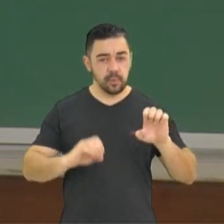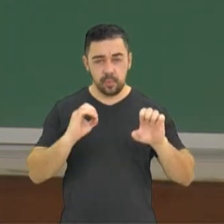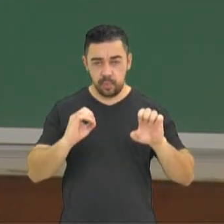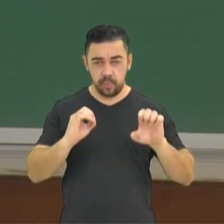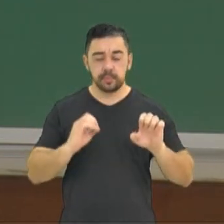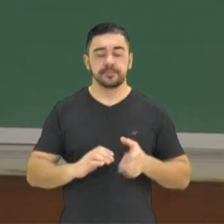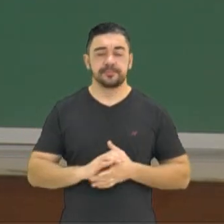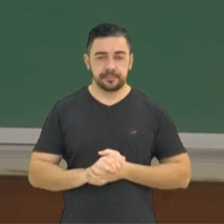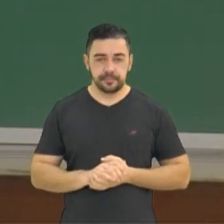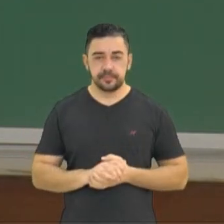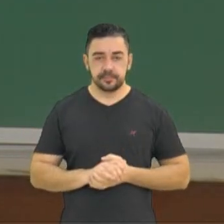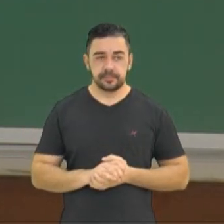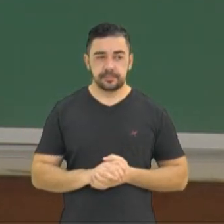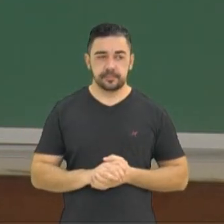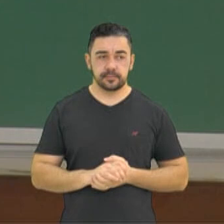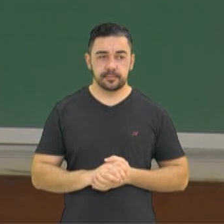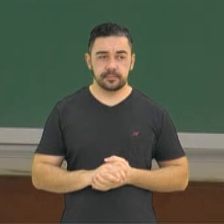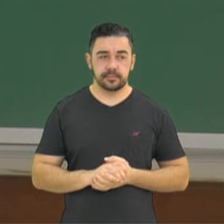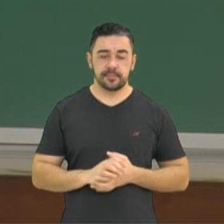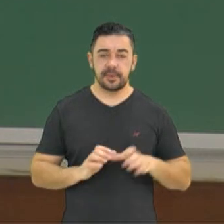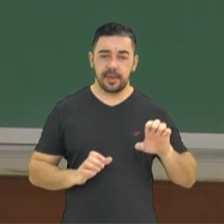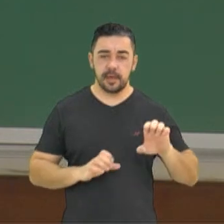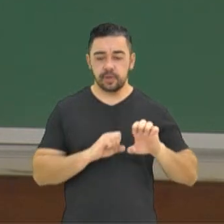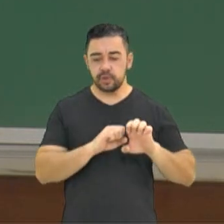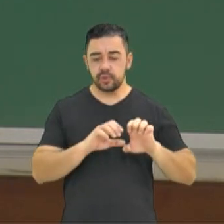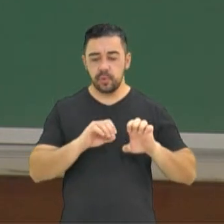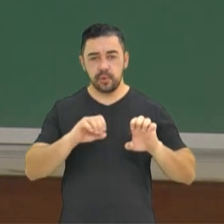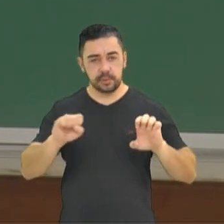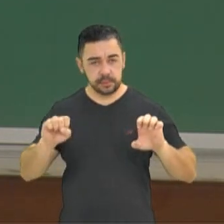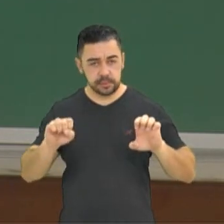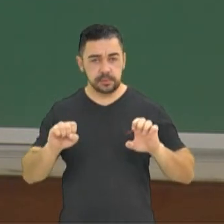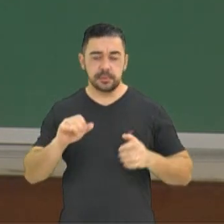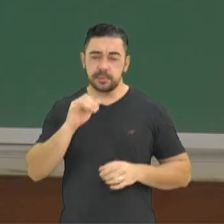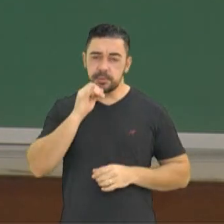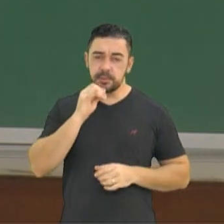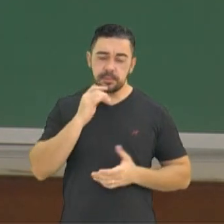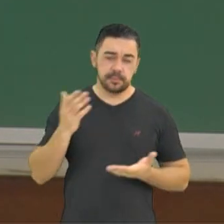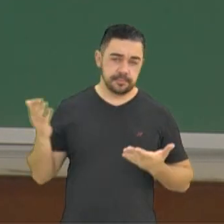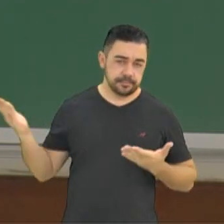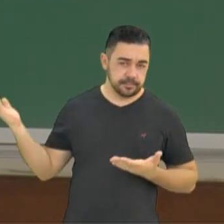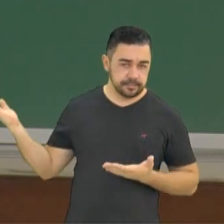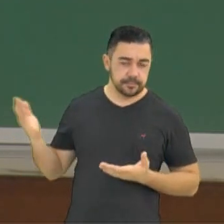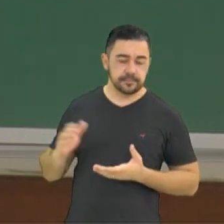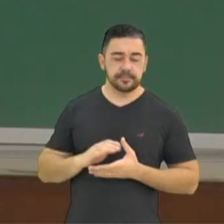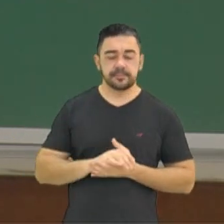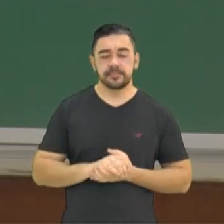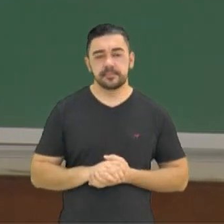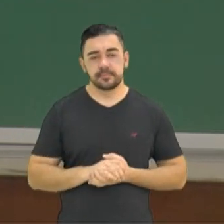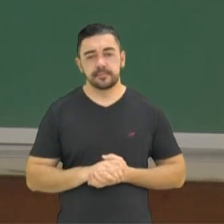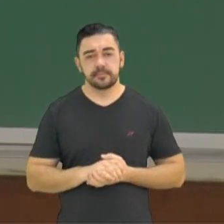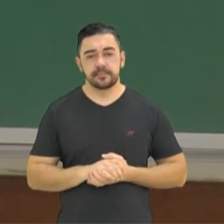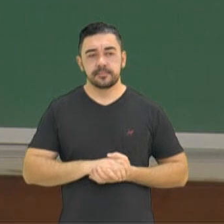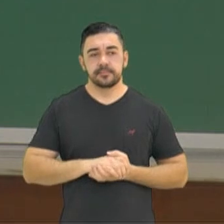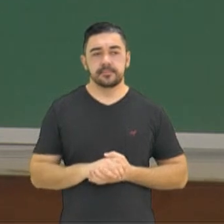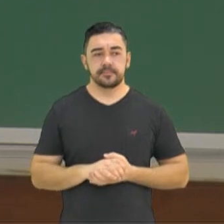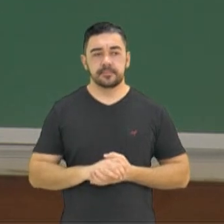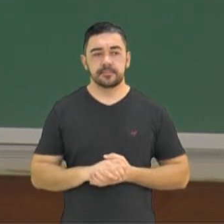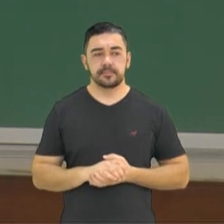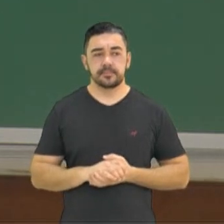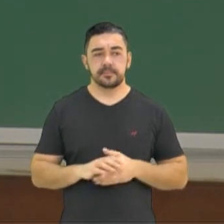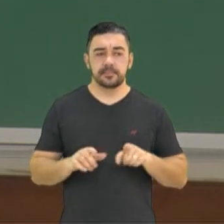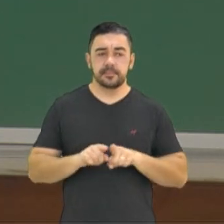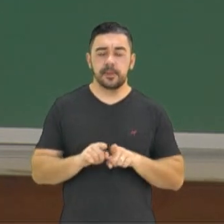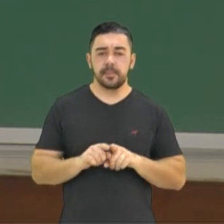vez de esses, nós temos esos. Aqueles, nós temos aquellos. E el empleo de los